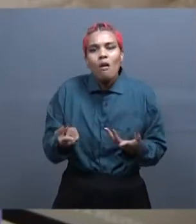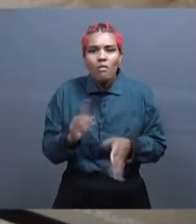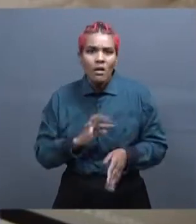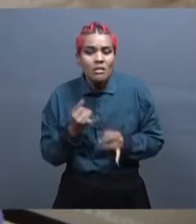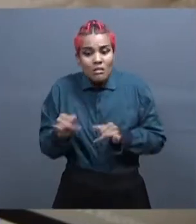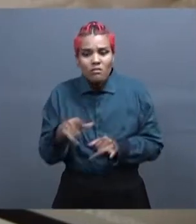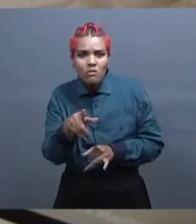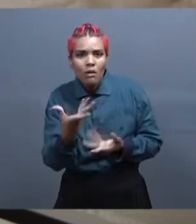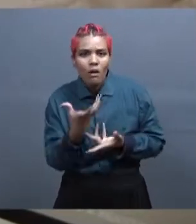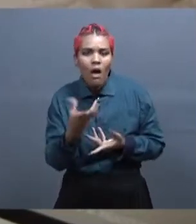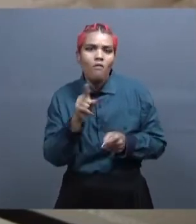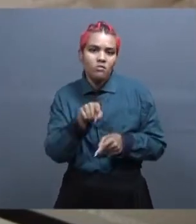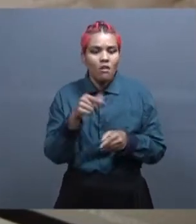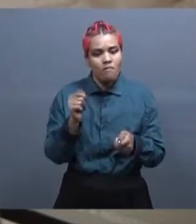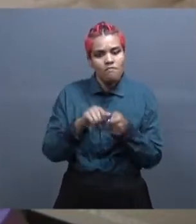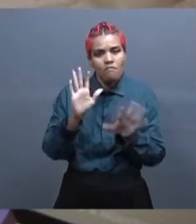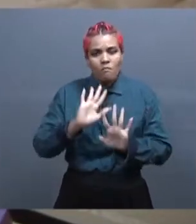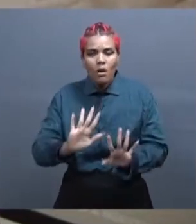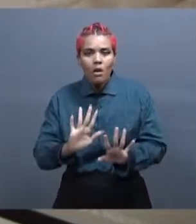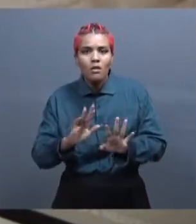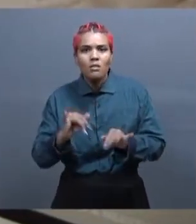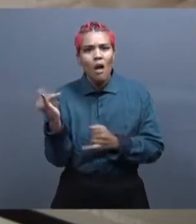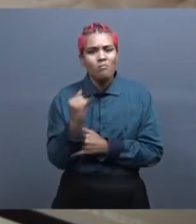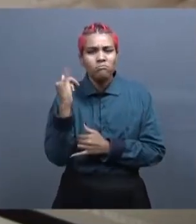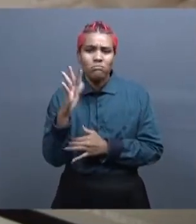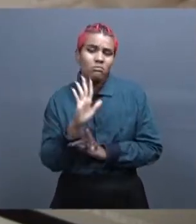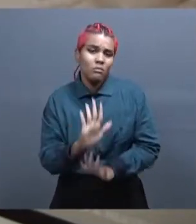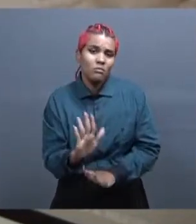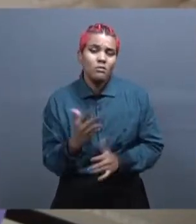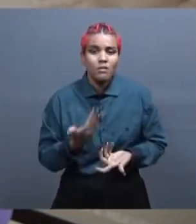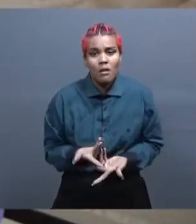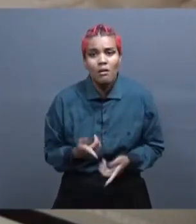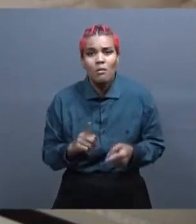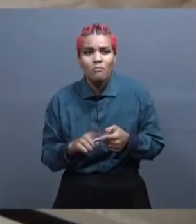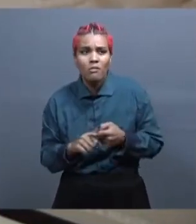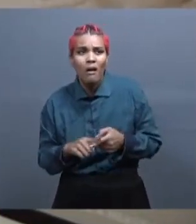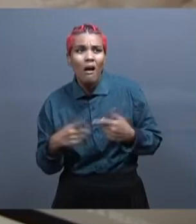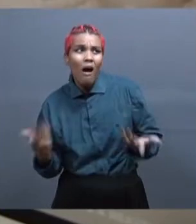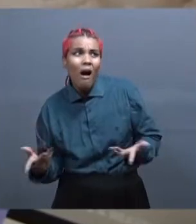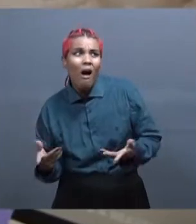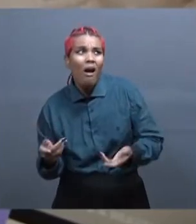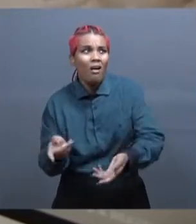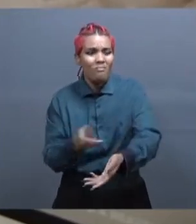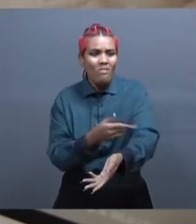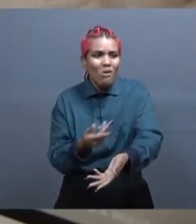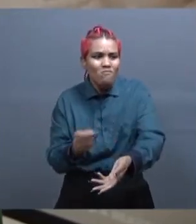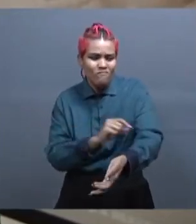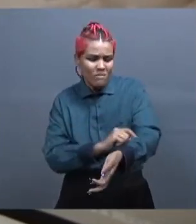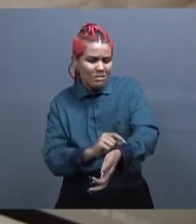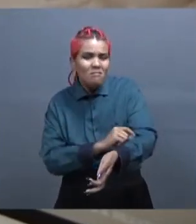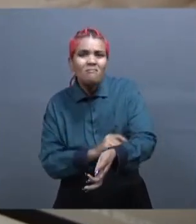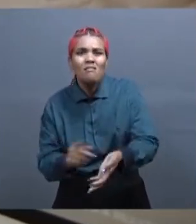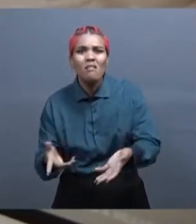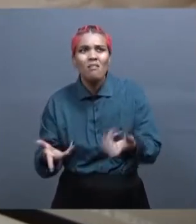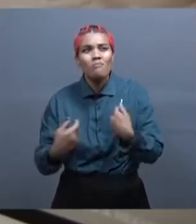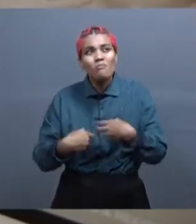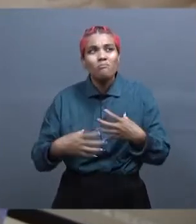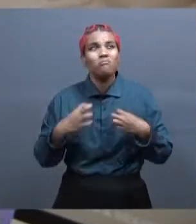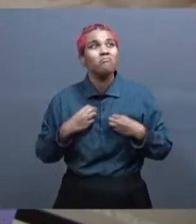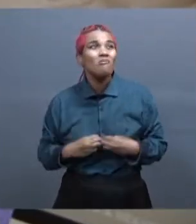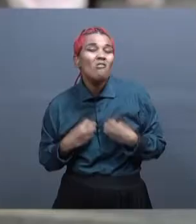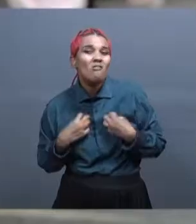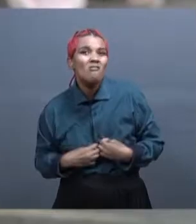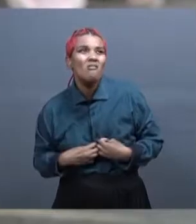você faz isso já é o principal porque não é por uma cicatriz não é por um momento não é por um